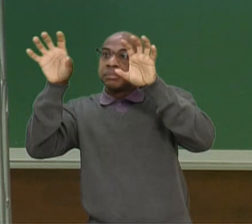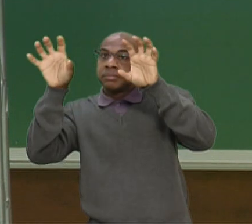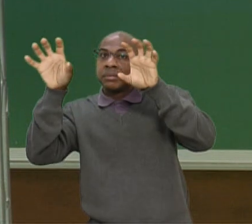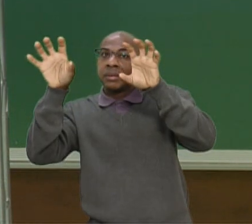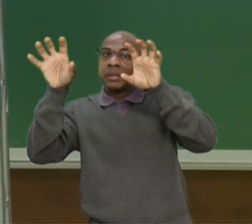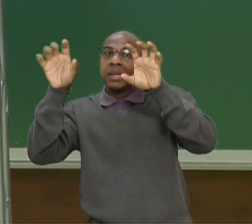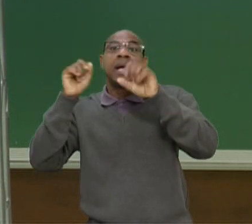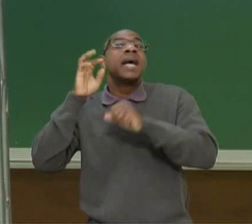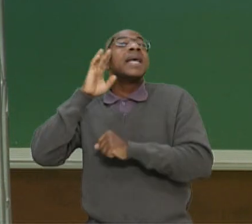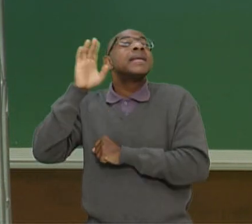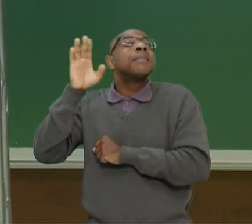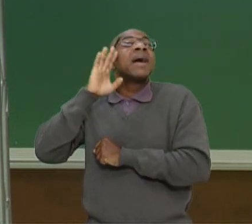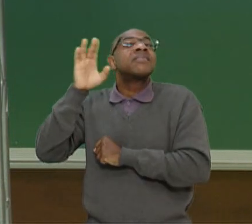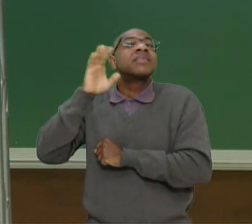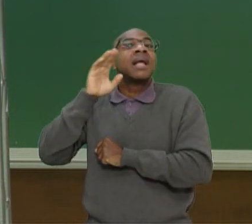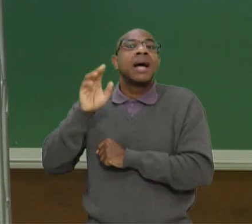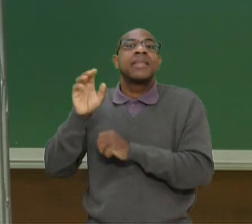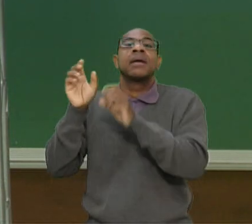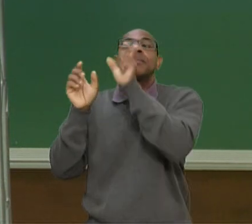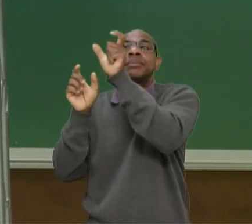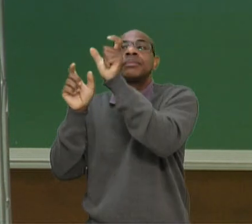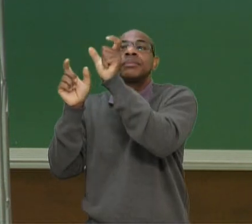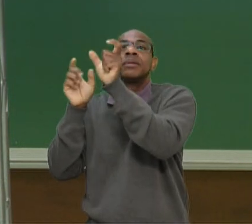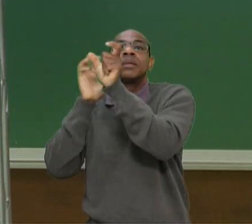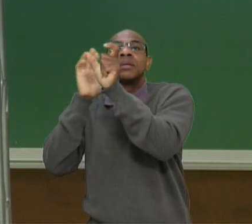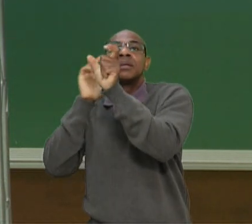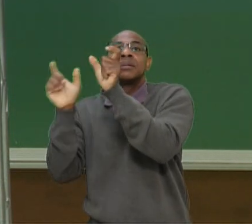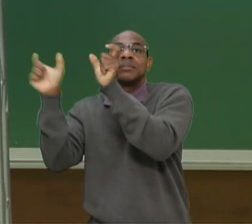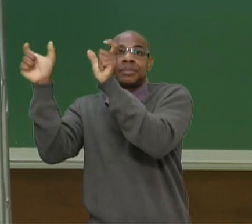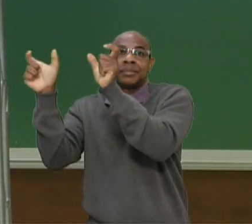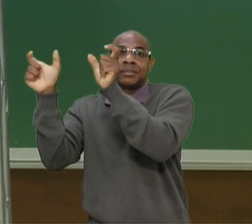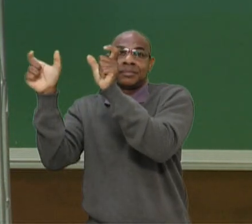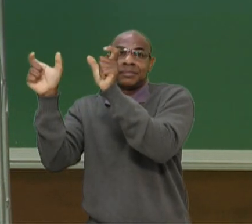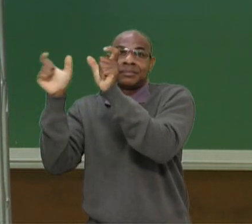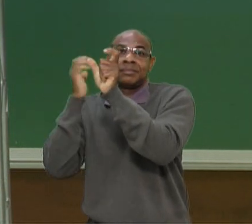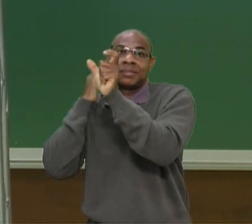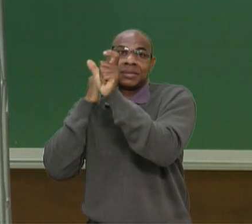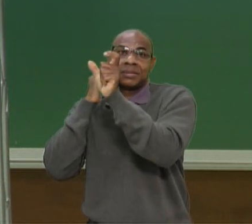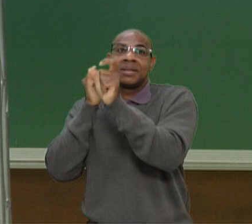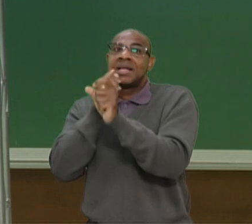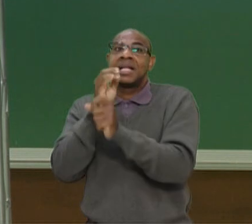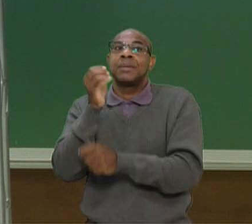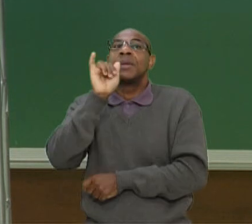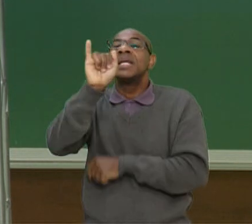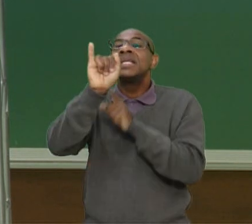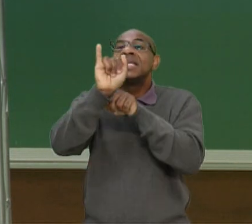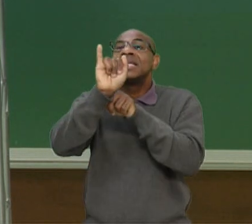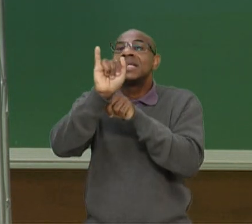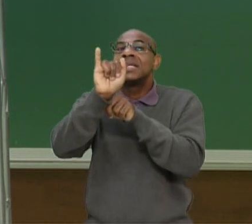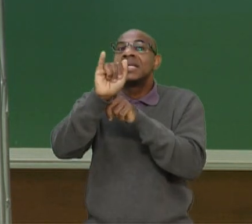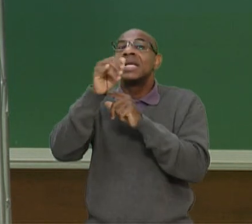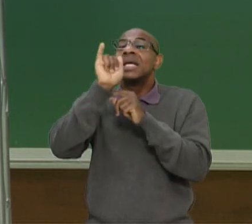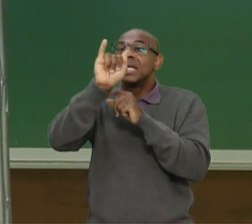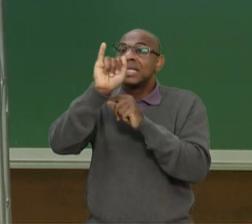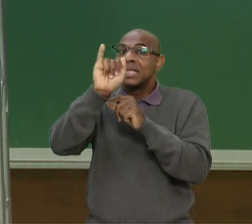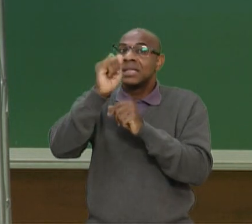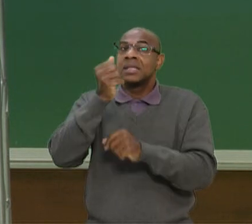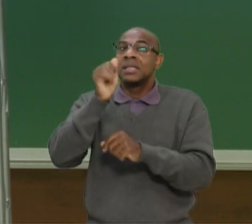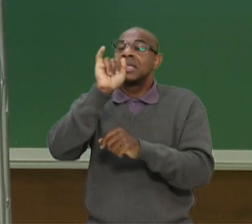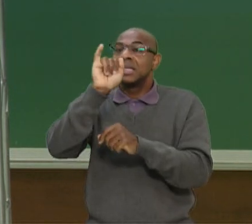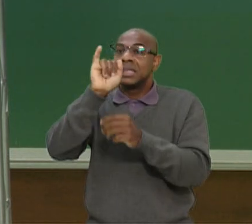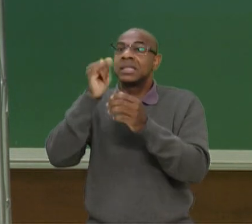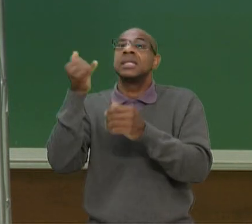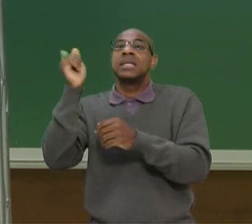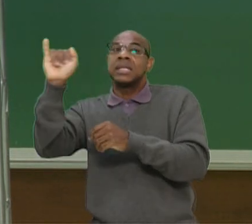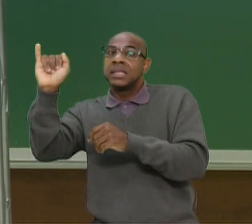real, a parte imaginária com a parte imaginária. Na subtração é exatamente a mesma coisa. Então,